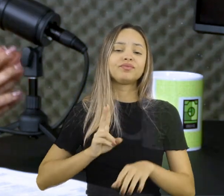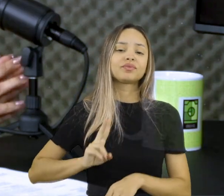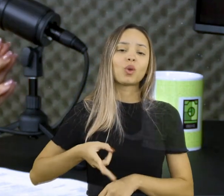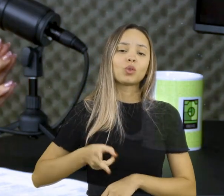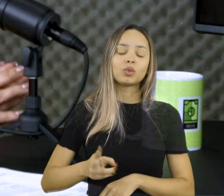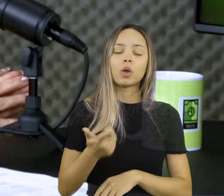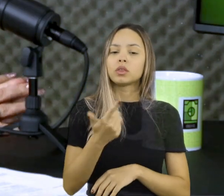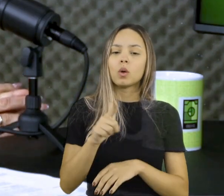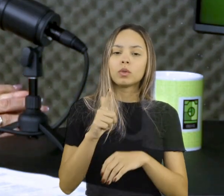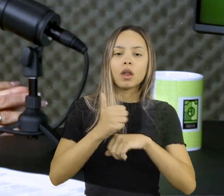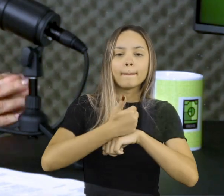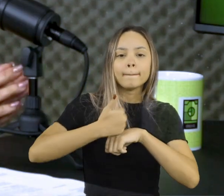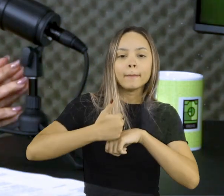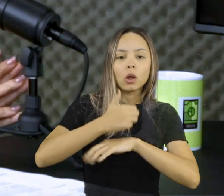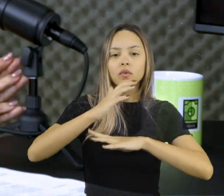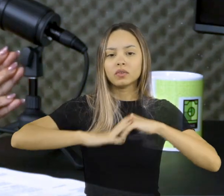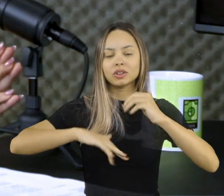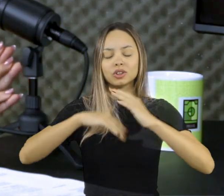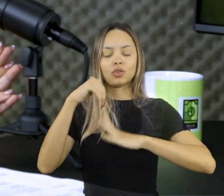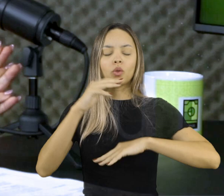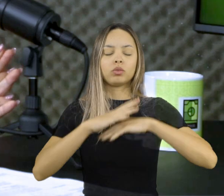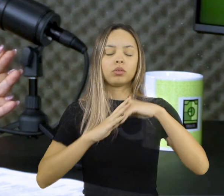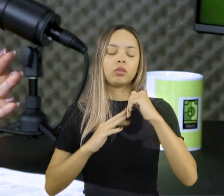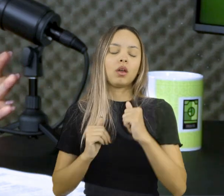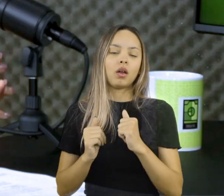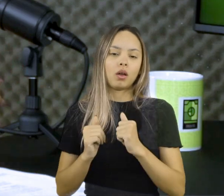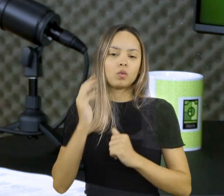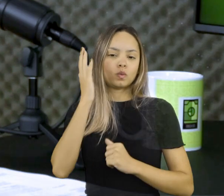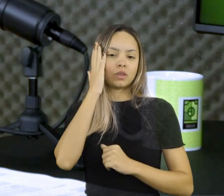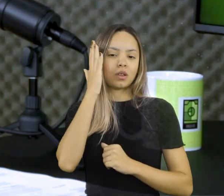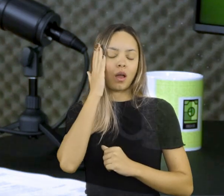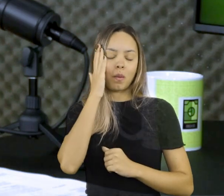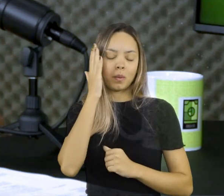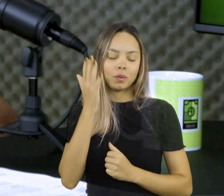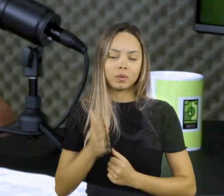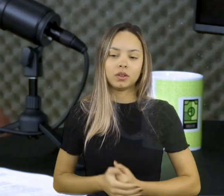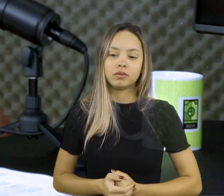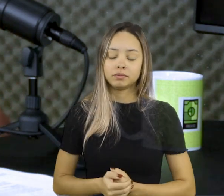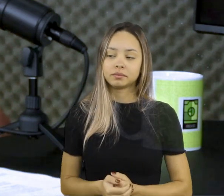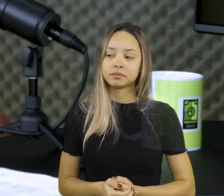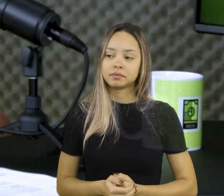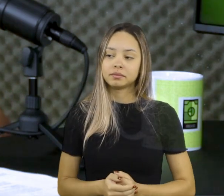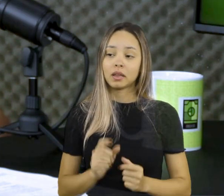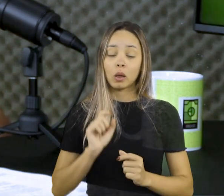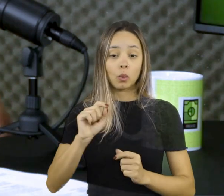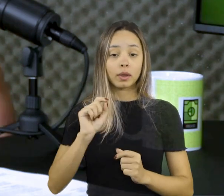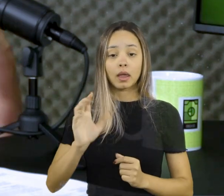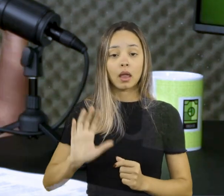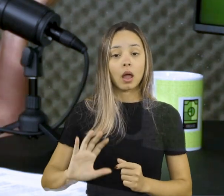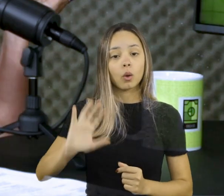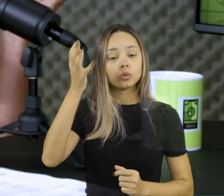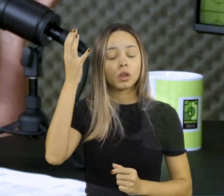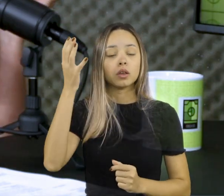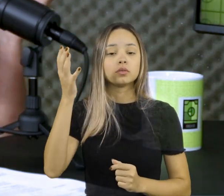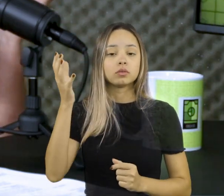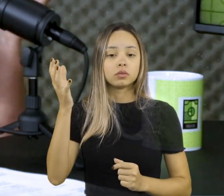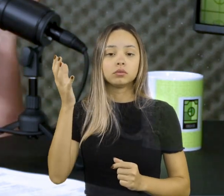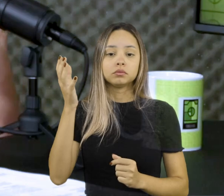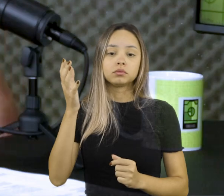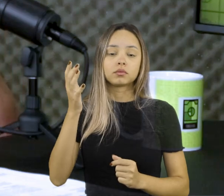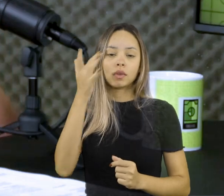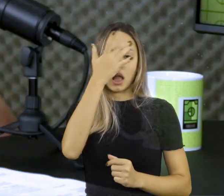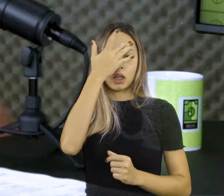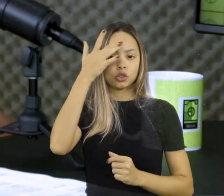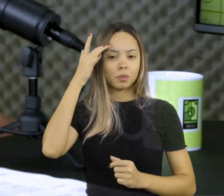essa eficácia do atendimento educacional especializado, né? E aí o que é que acontece? As pessoas,